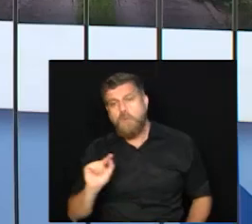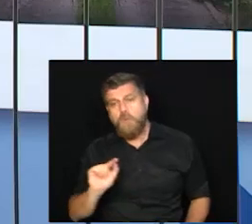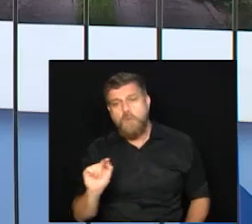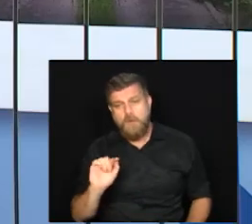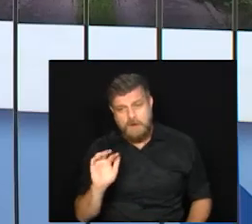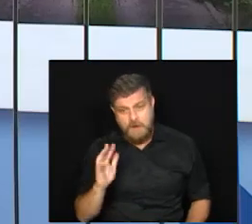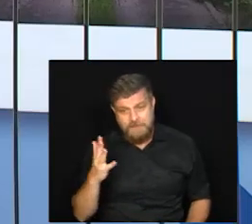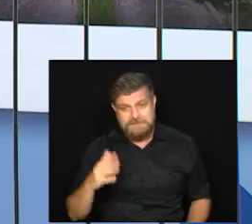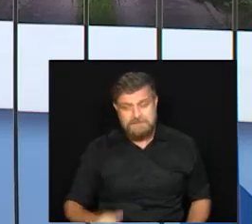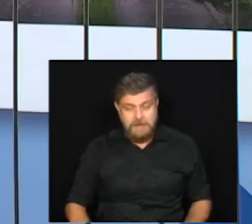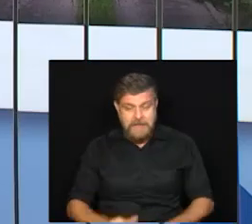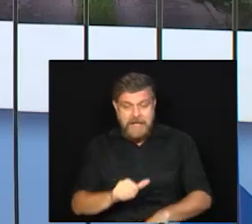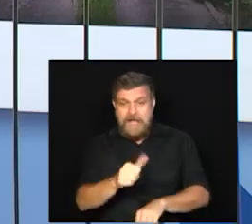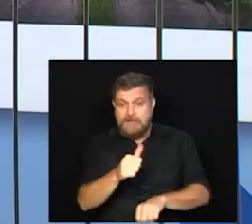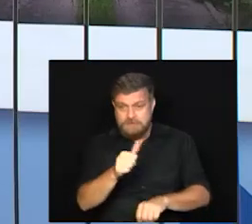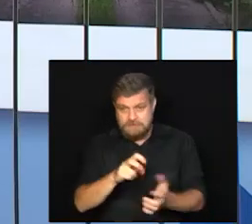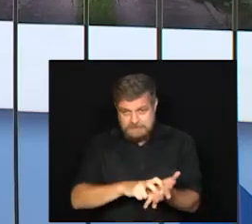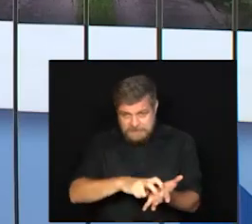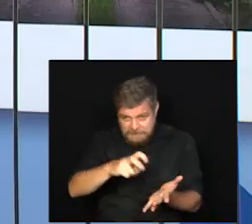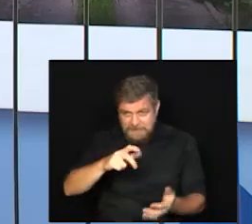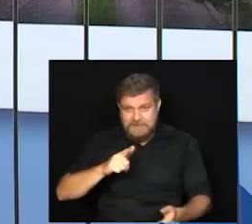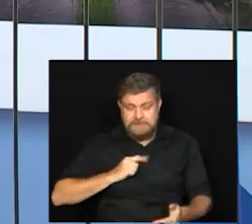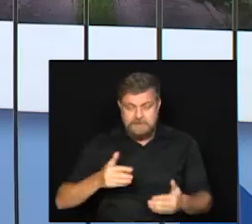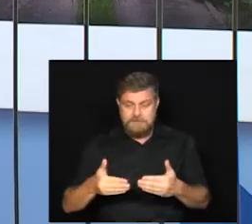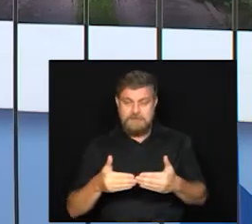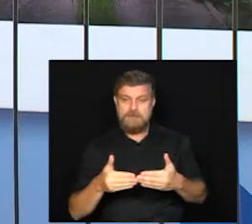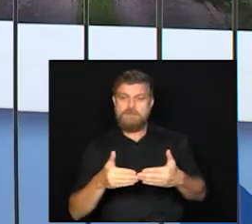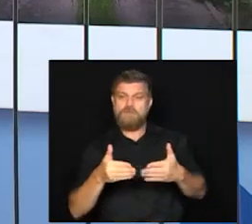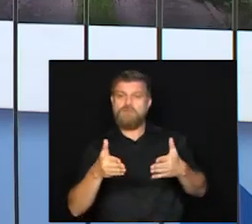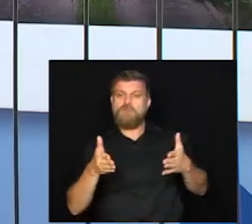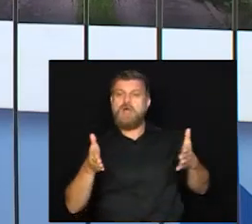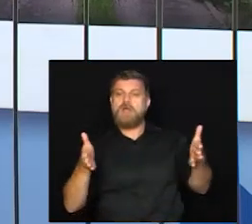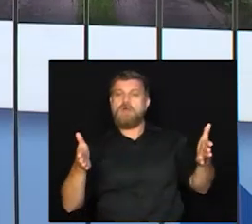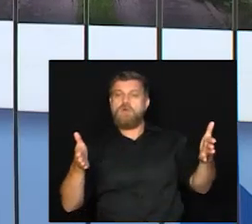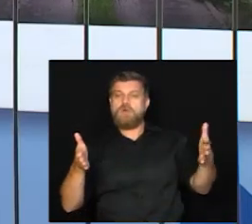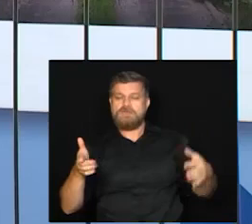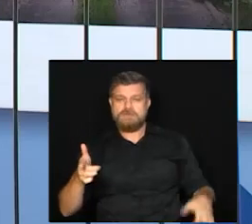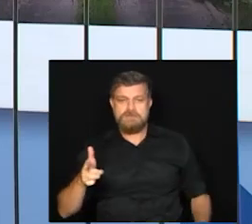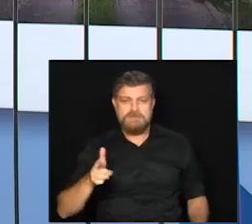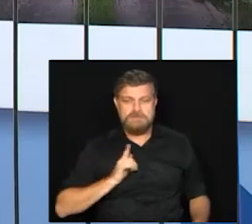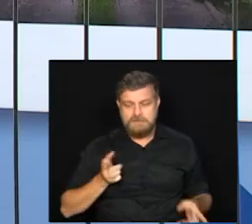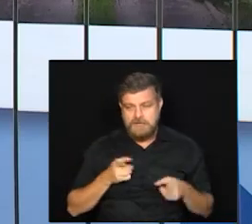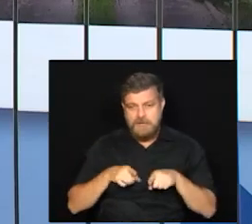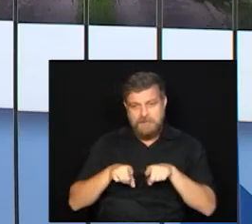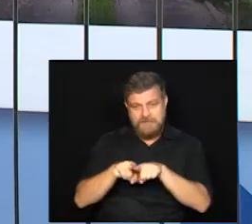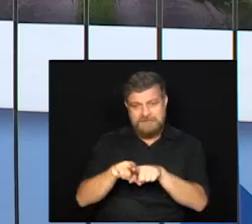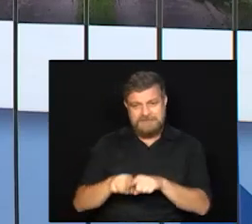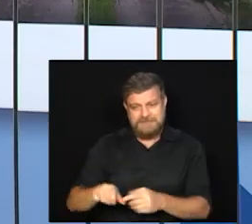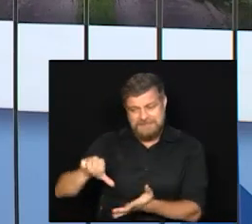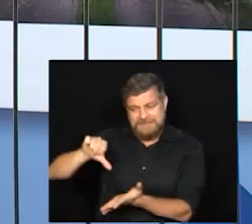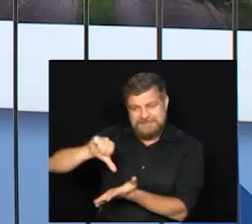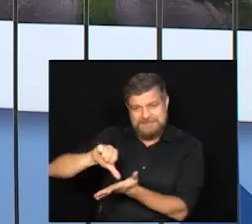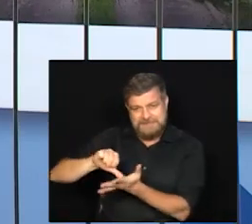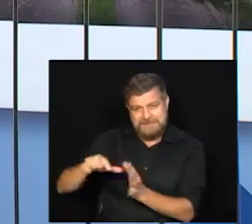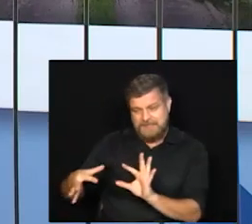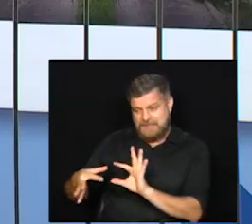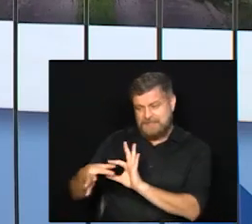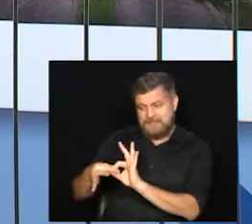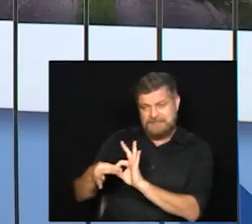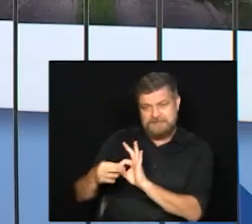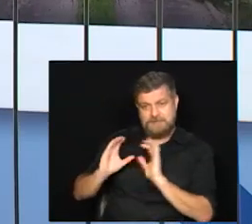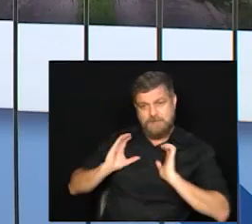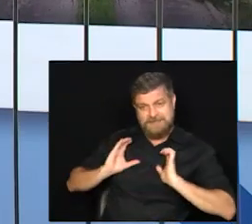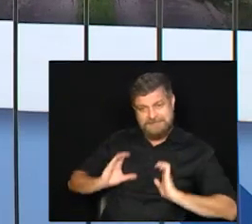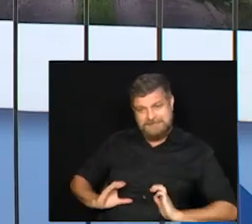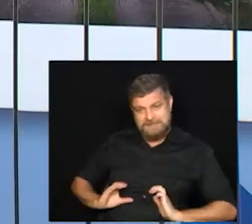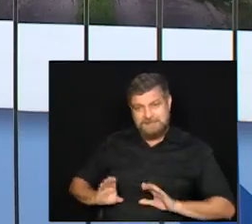agora há pouco, às 11 horas, a inauguração entre uma parceria do Centro de Integração da Cidadania